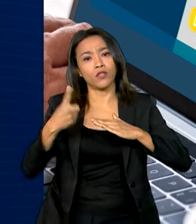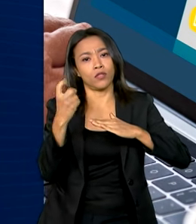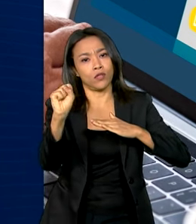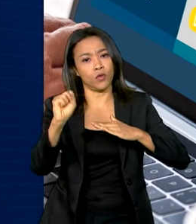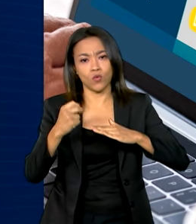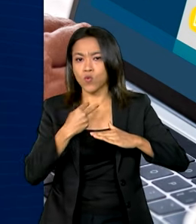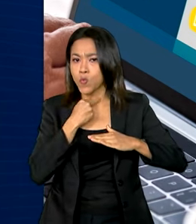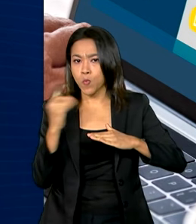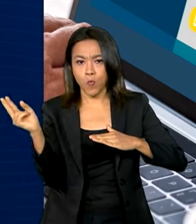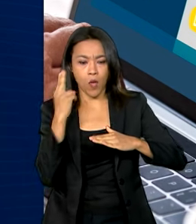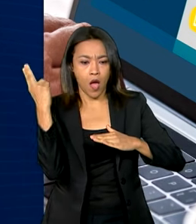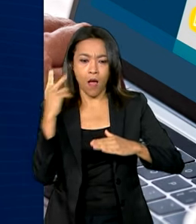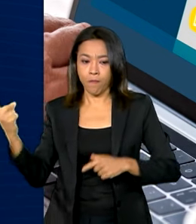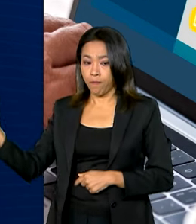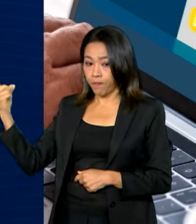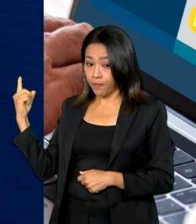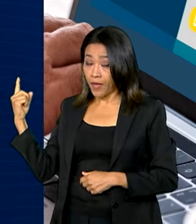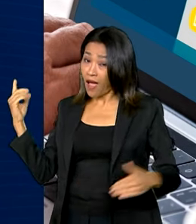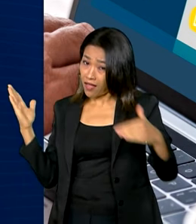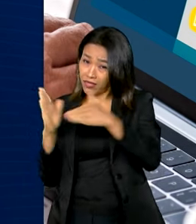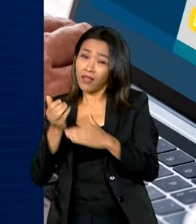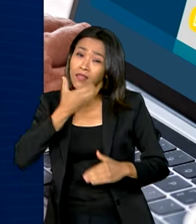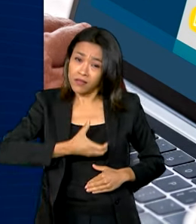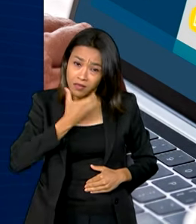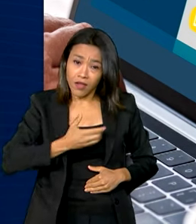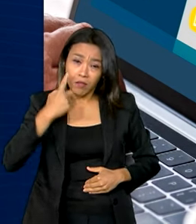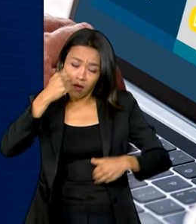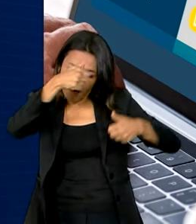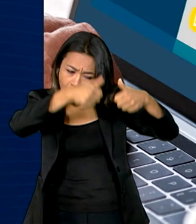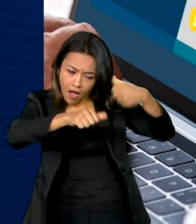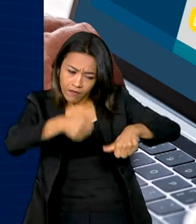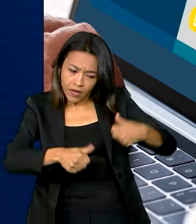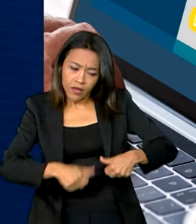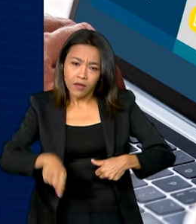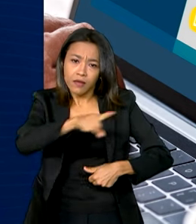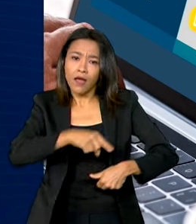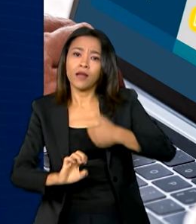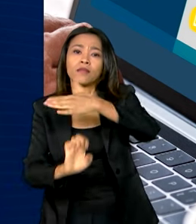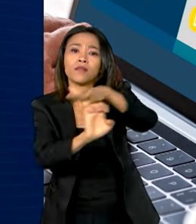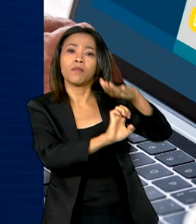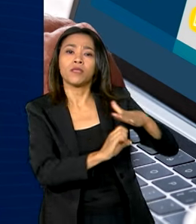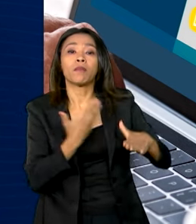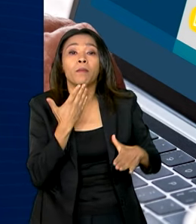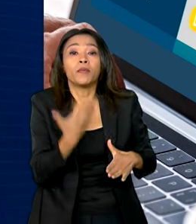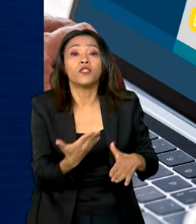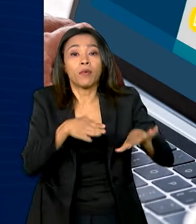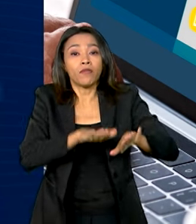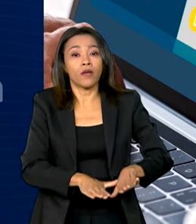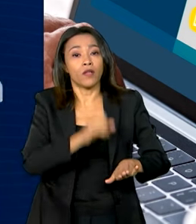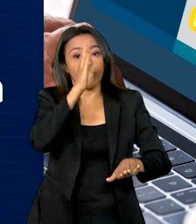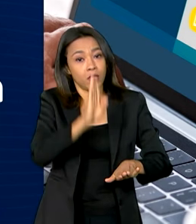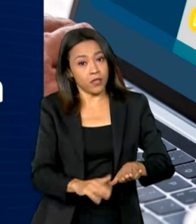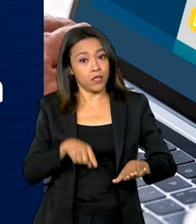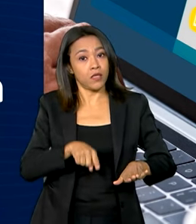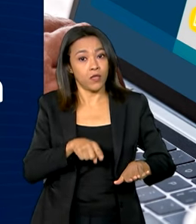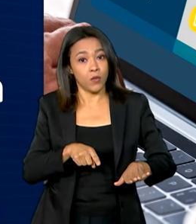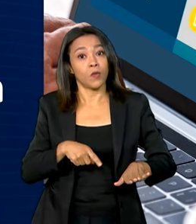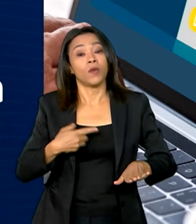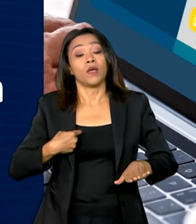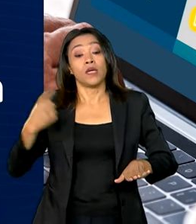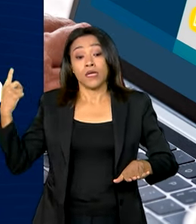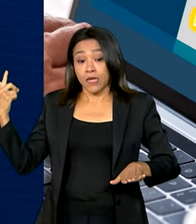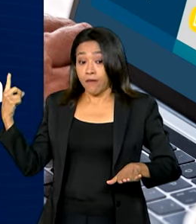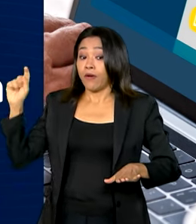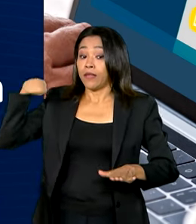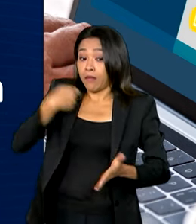dezembro deve ser concluído o processo de análise das empresas com o pedido de atuação no país se aprovadas elas terão que